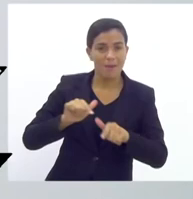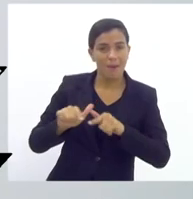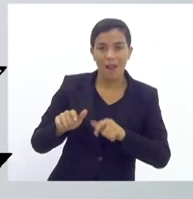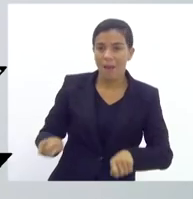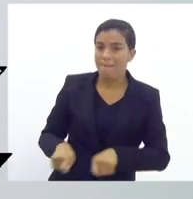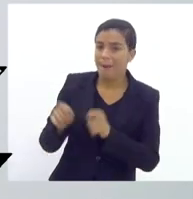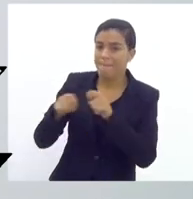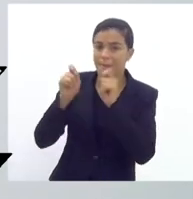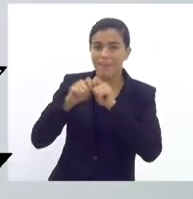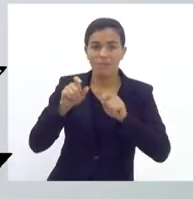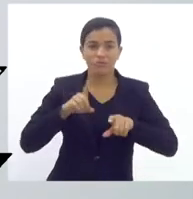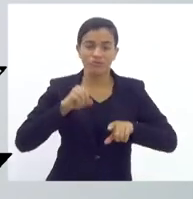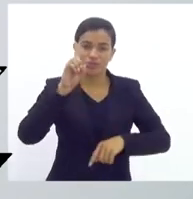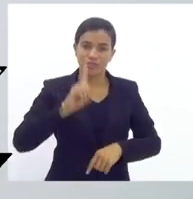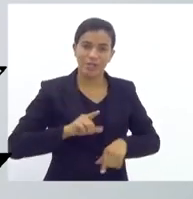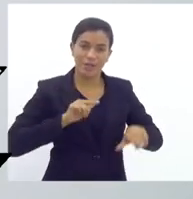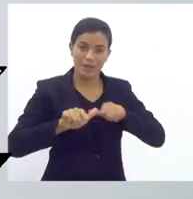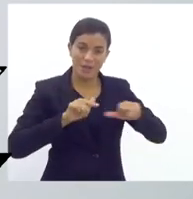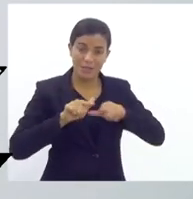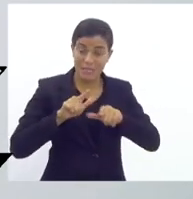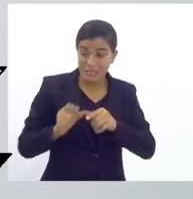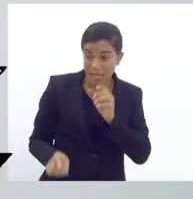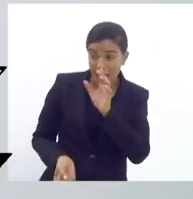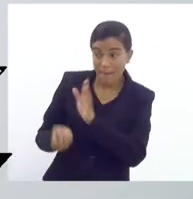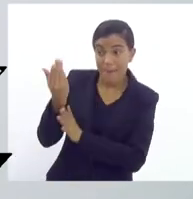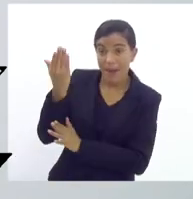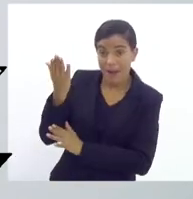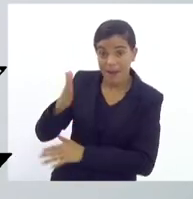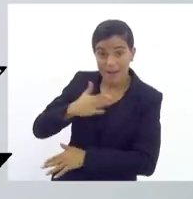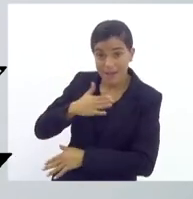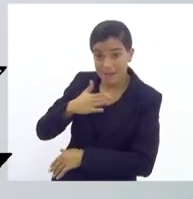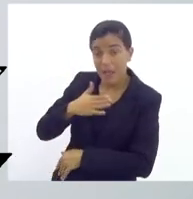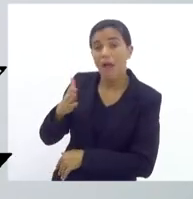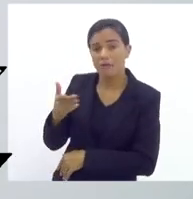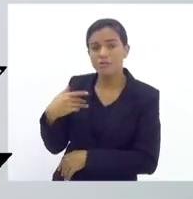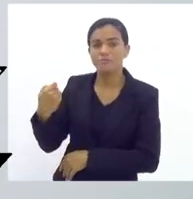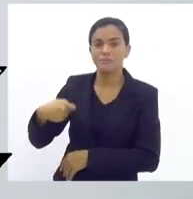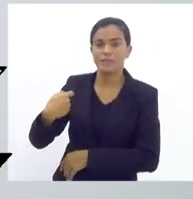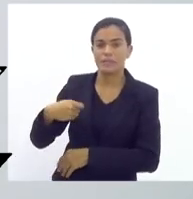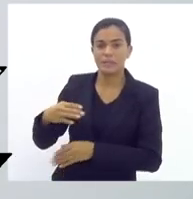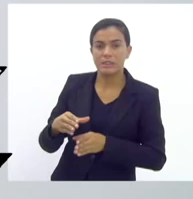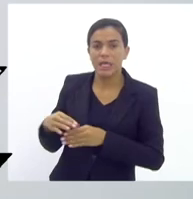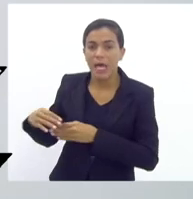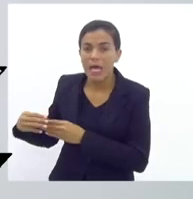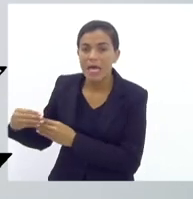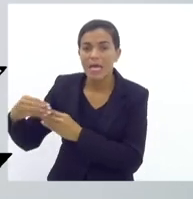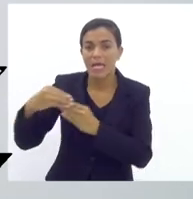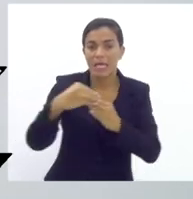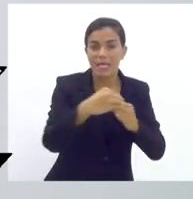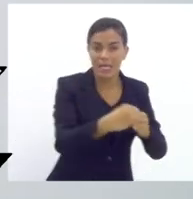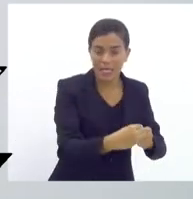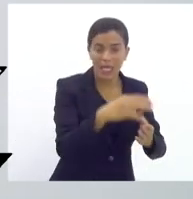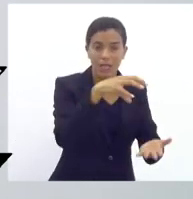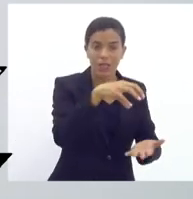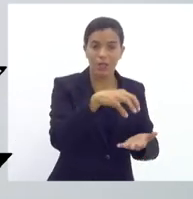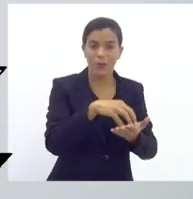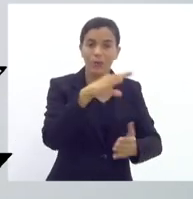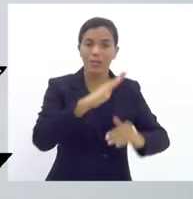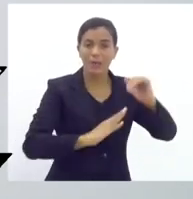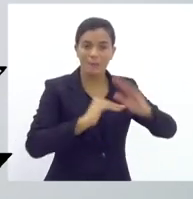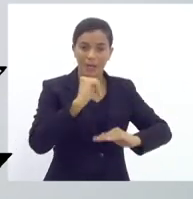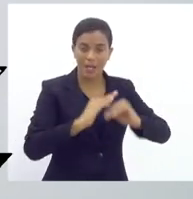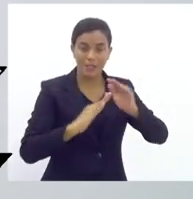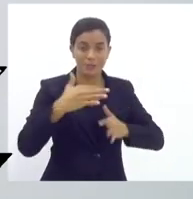violação de direitos trabalhistas Então se essa demanda aparece para gente a gente precisa encaminhar para o núcleo de prática jurídica